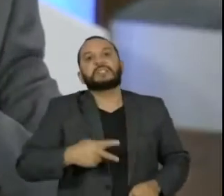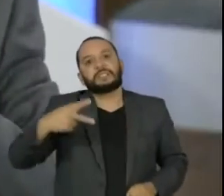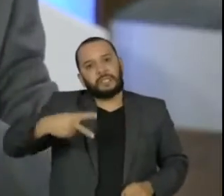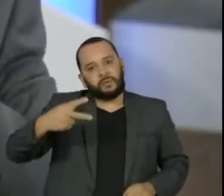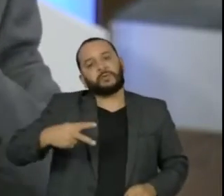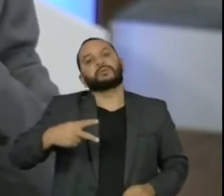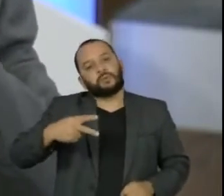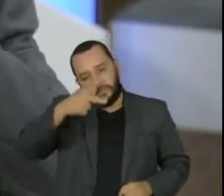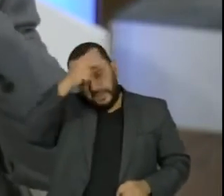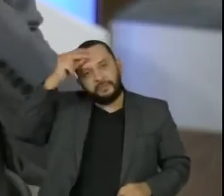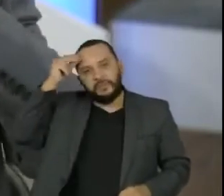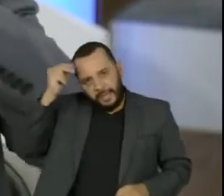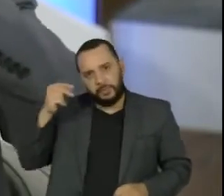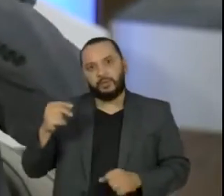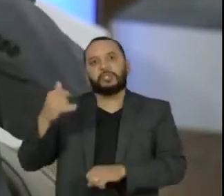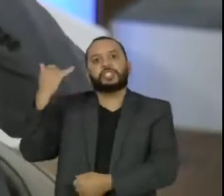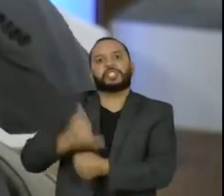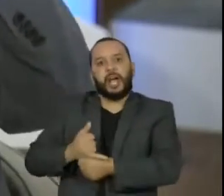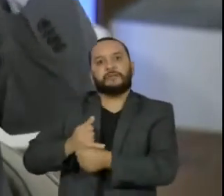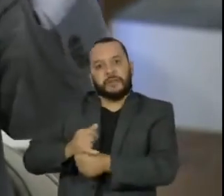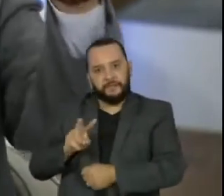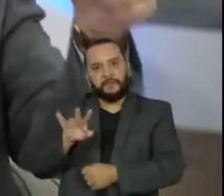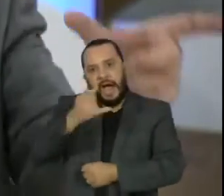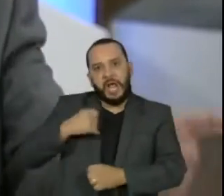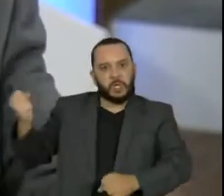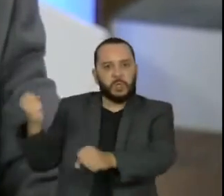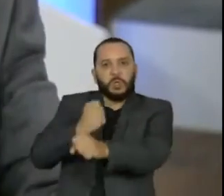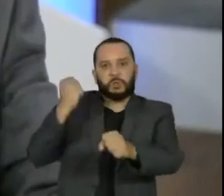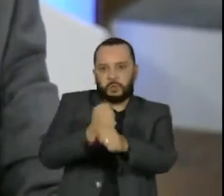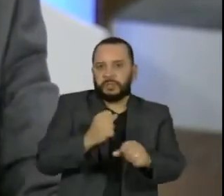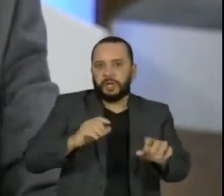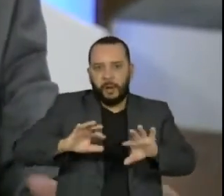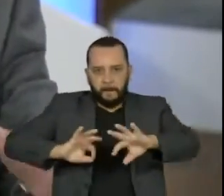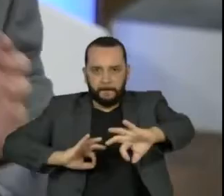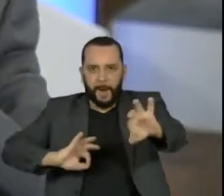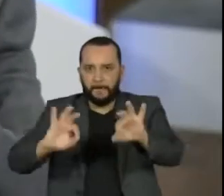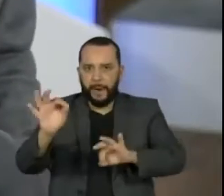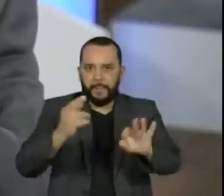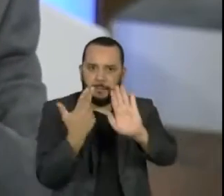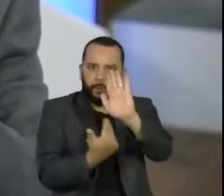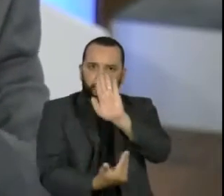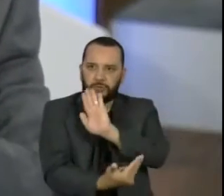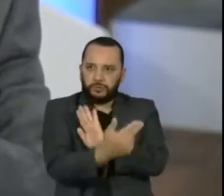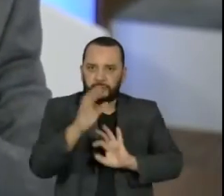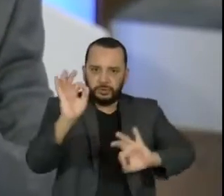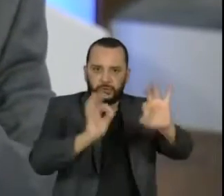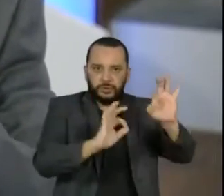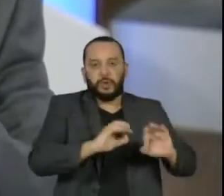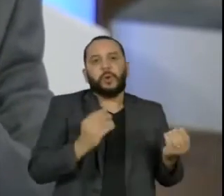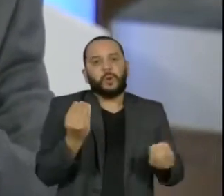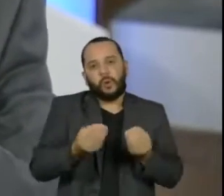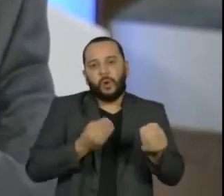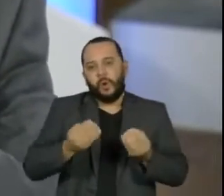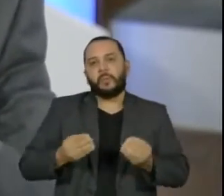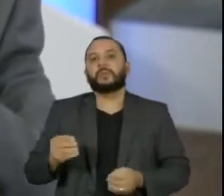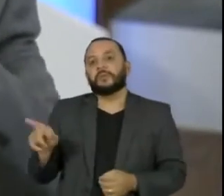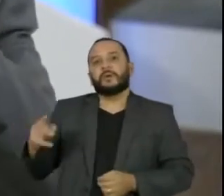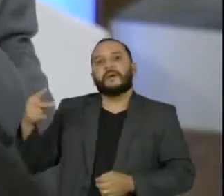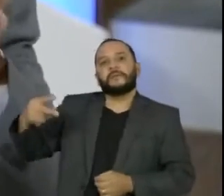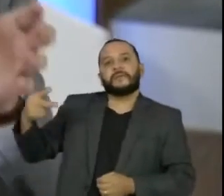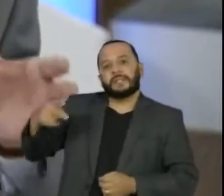vice-prefeito de Belo Horizonte, é o que nós estamos começando um desenho da vice-prefeitura, do